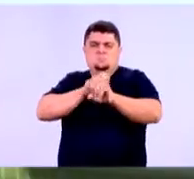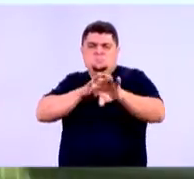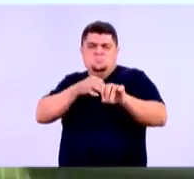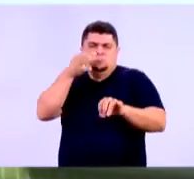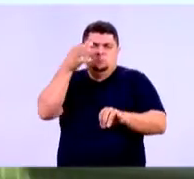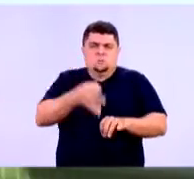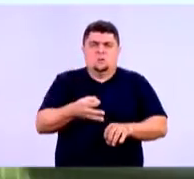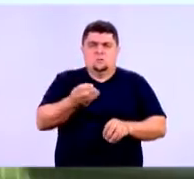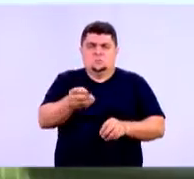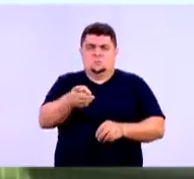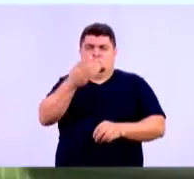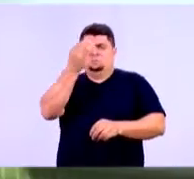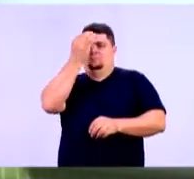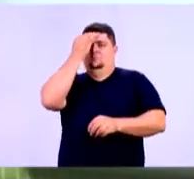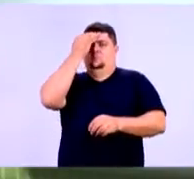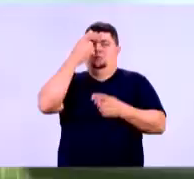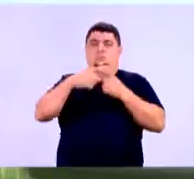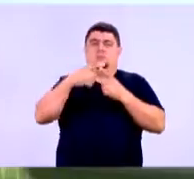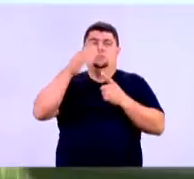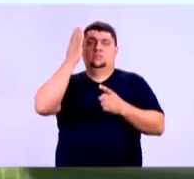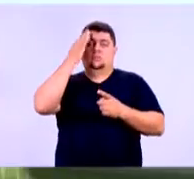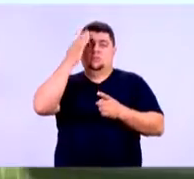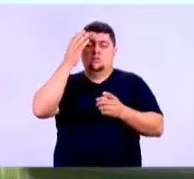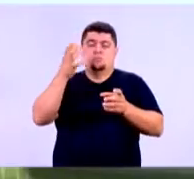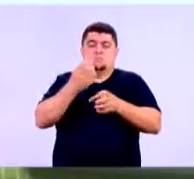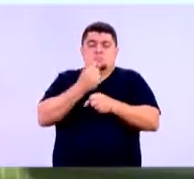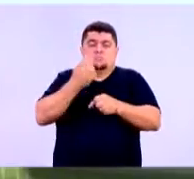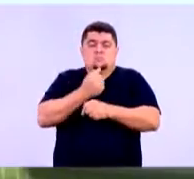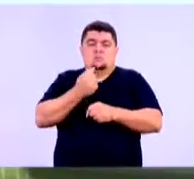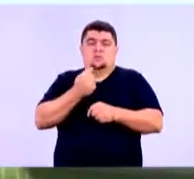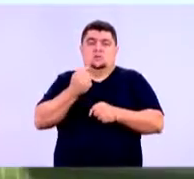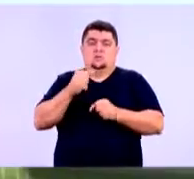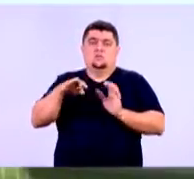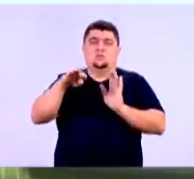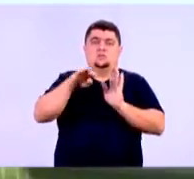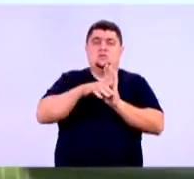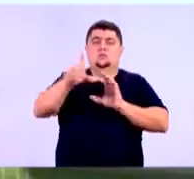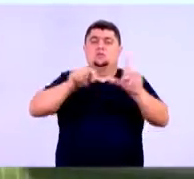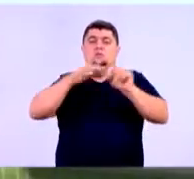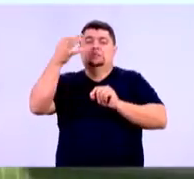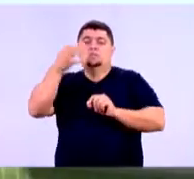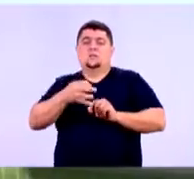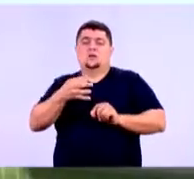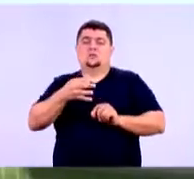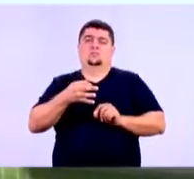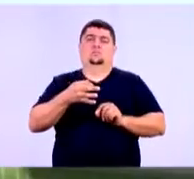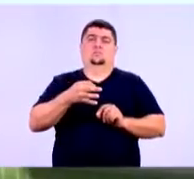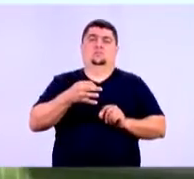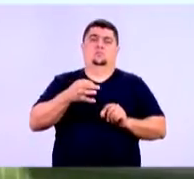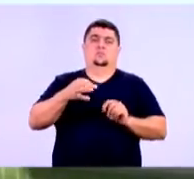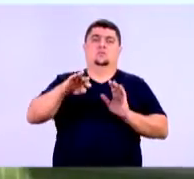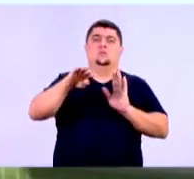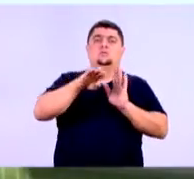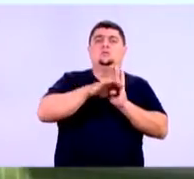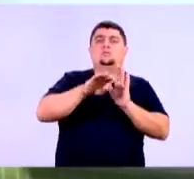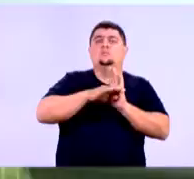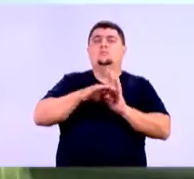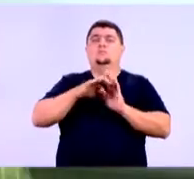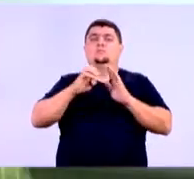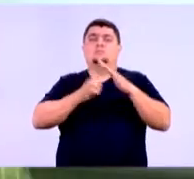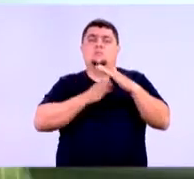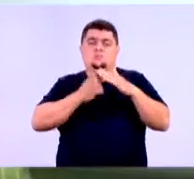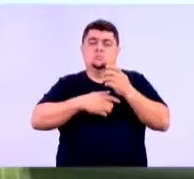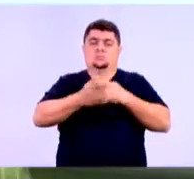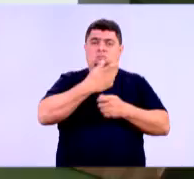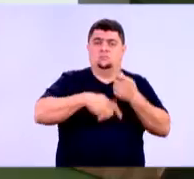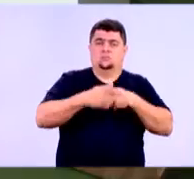vocês conseguirem calcular esses indicadores contábeis e chegar a uma tomada de decisão mais precisa. E chegar a uma maneira de gerenciar